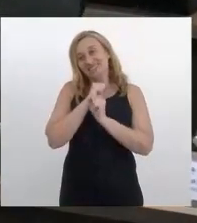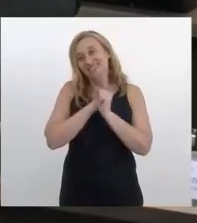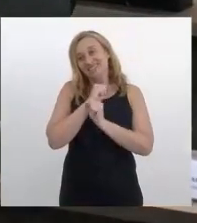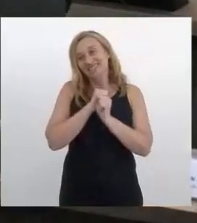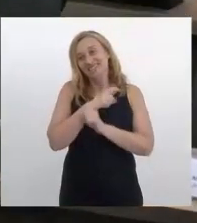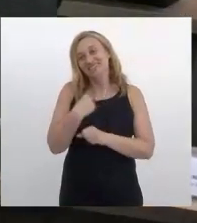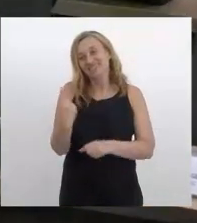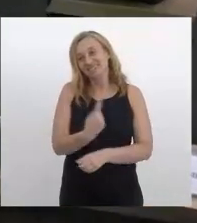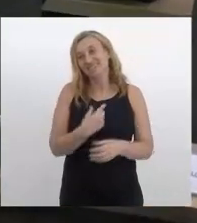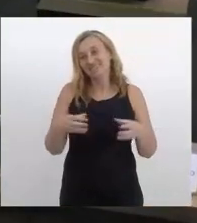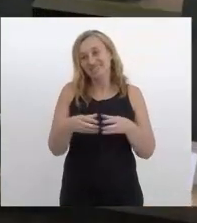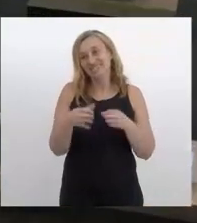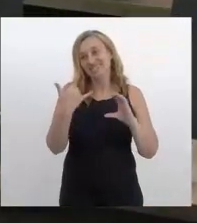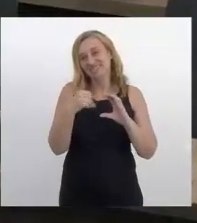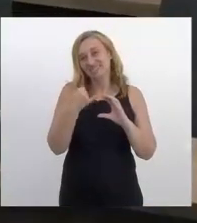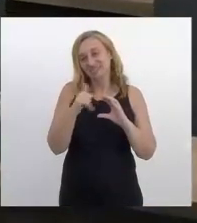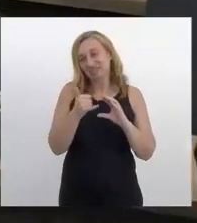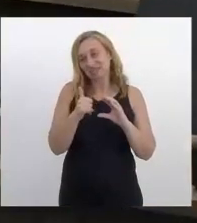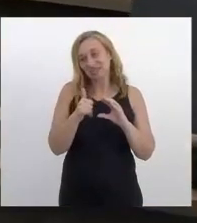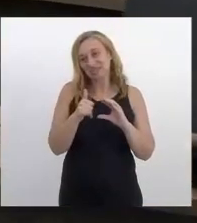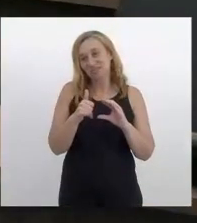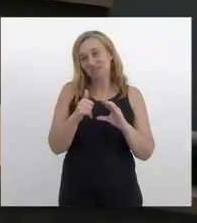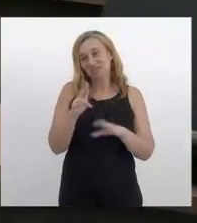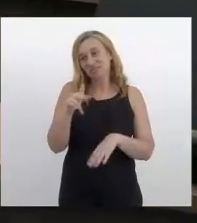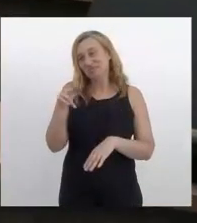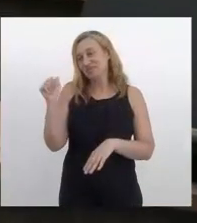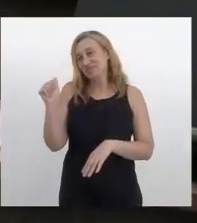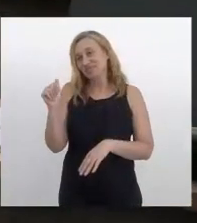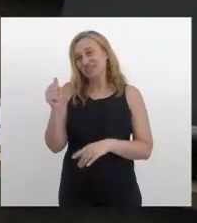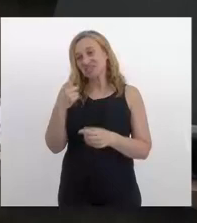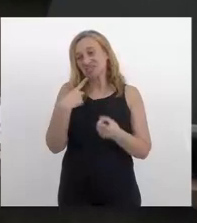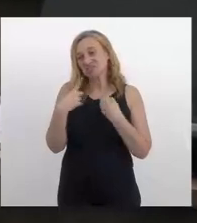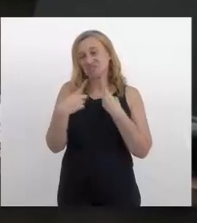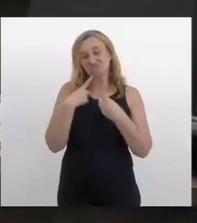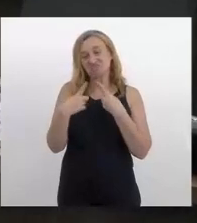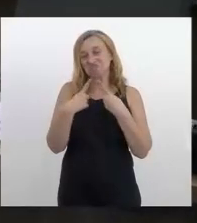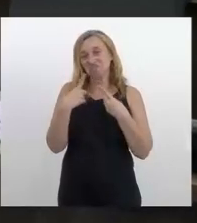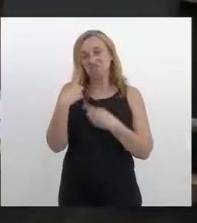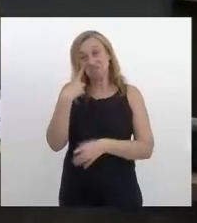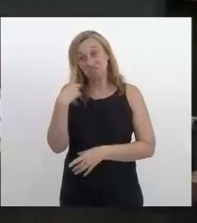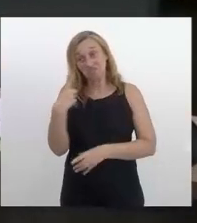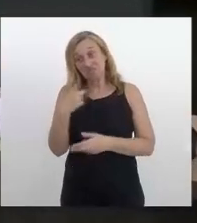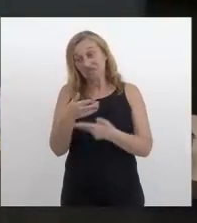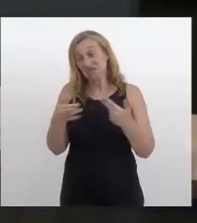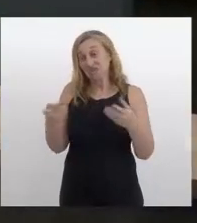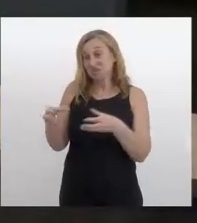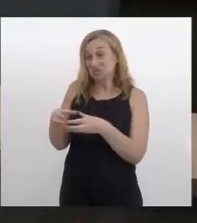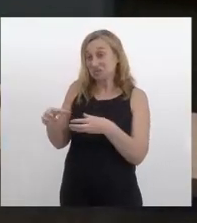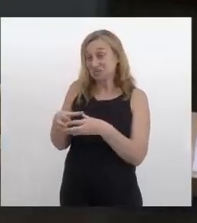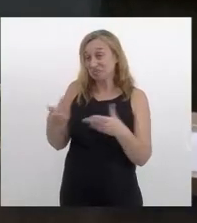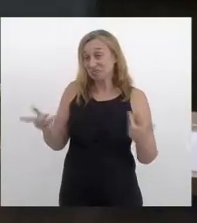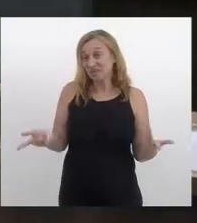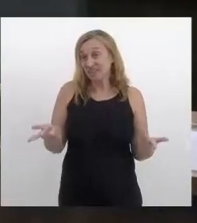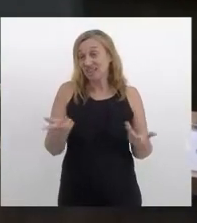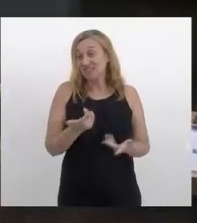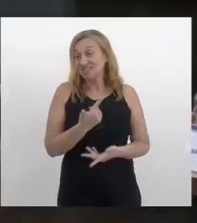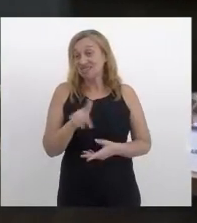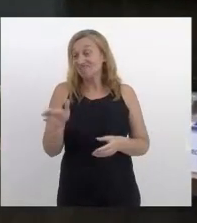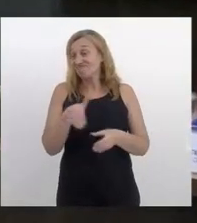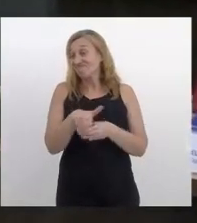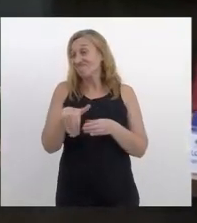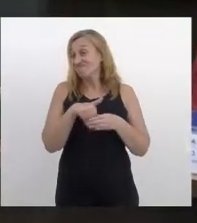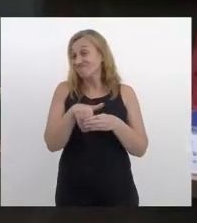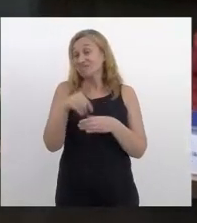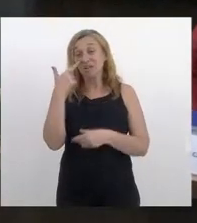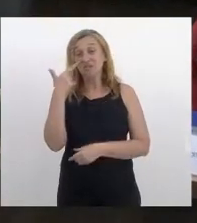nosso grupo de WhatsApp, nunca tivemos uma discussão como a gente vê em vários grupos. E não há uma votação